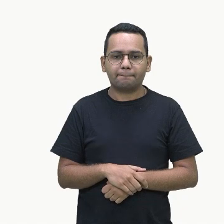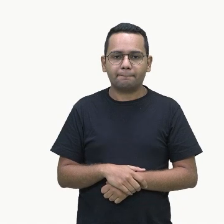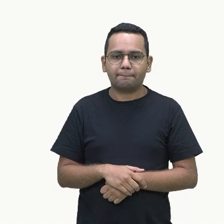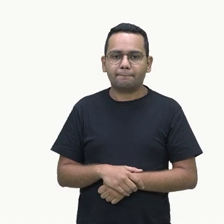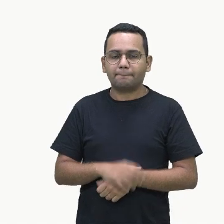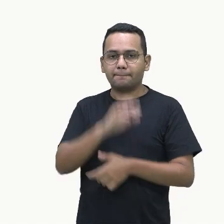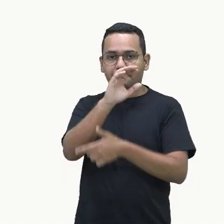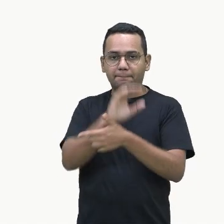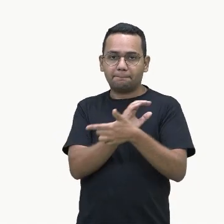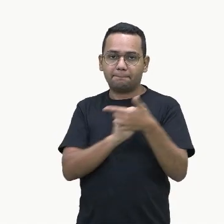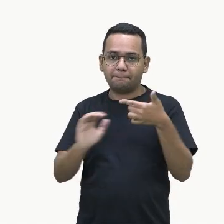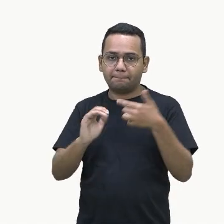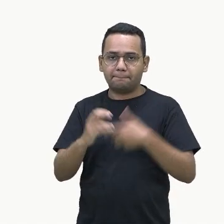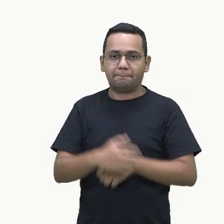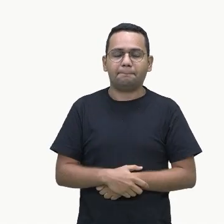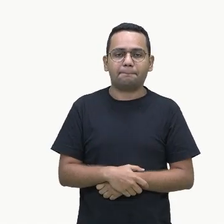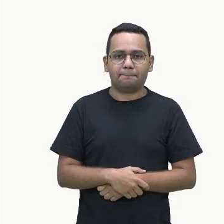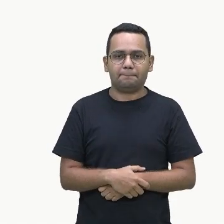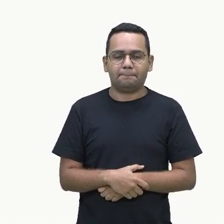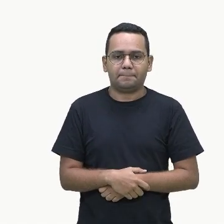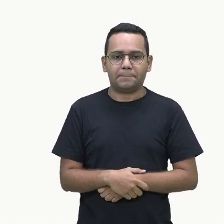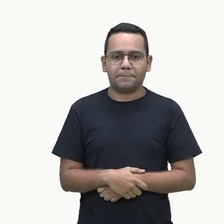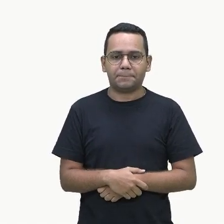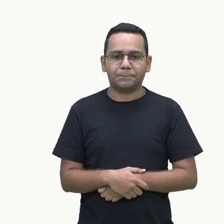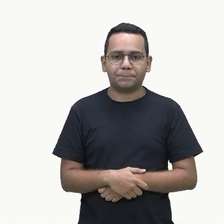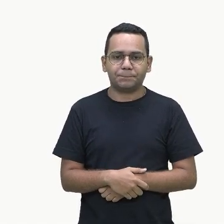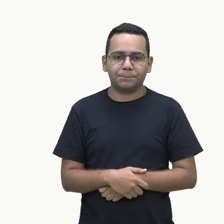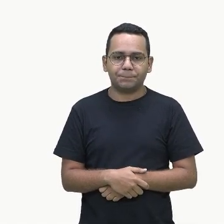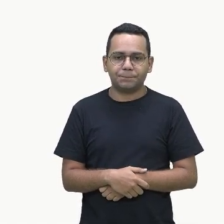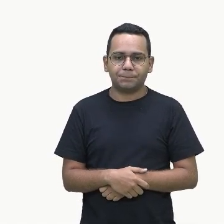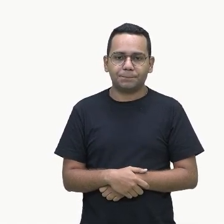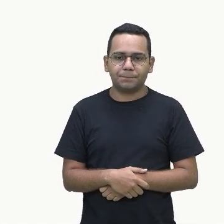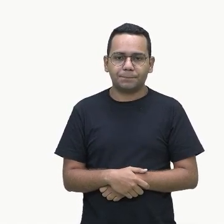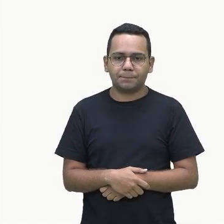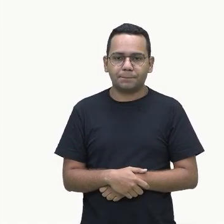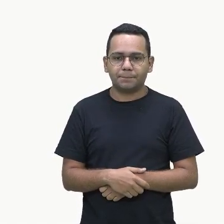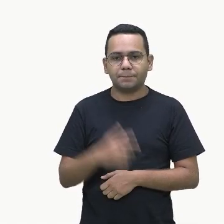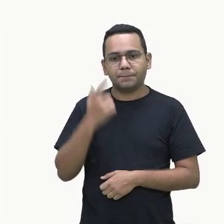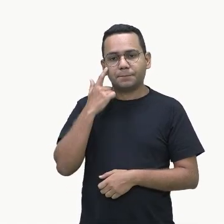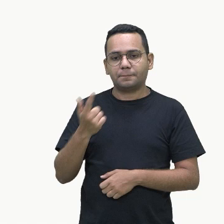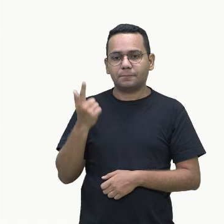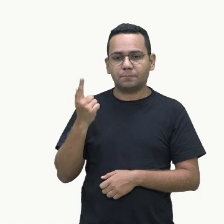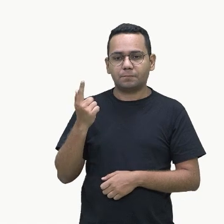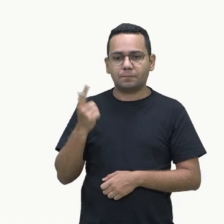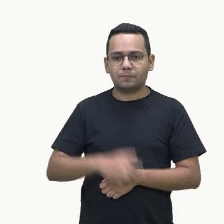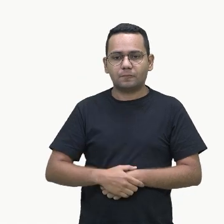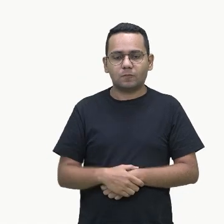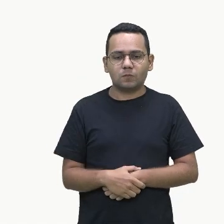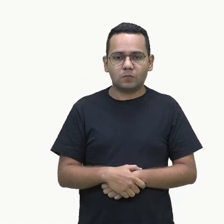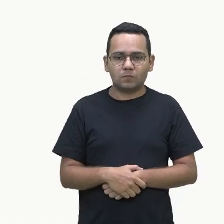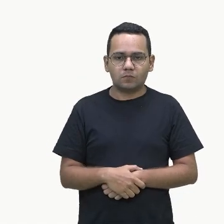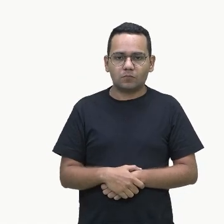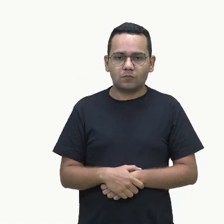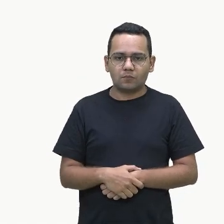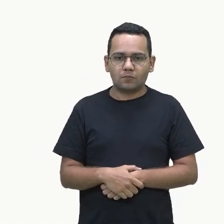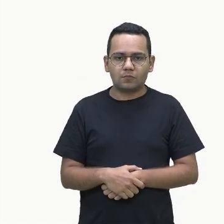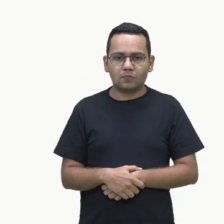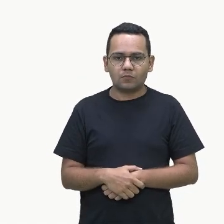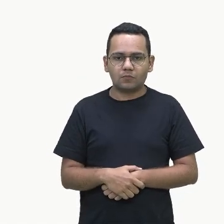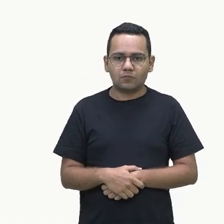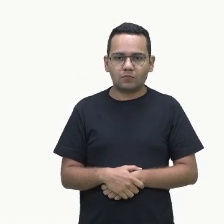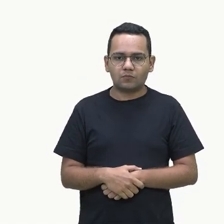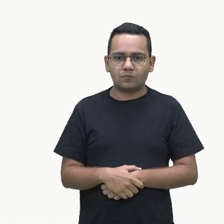nos catetos. Ó, cateto, cateto e quadrado rosas nos nossos